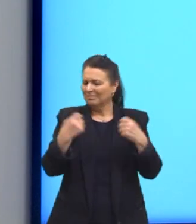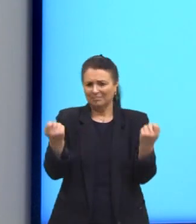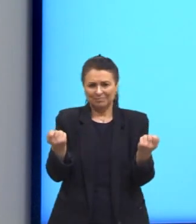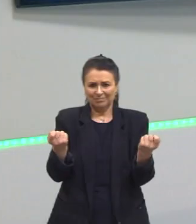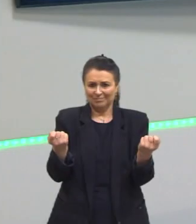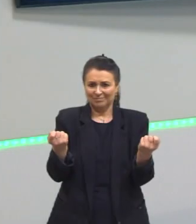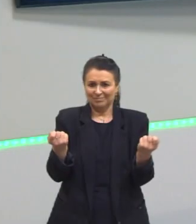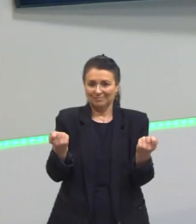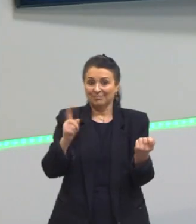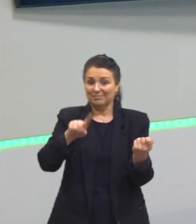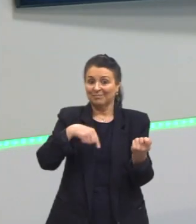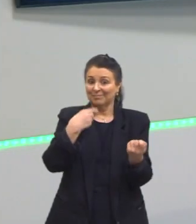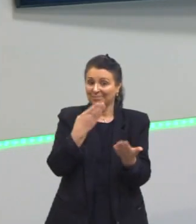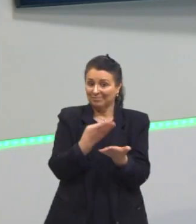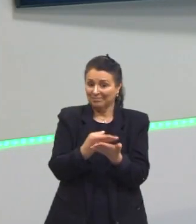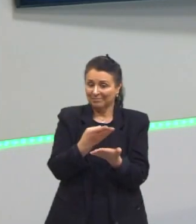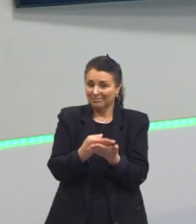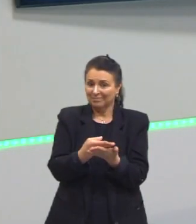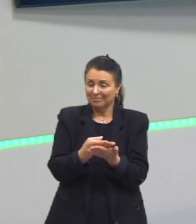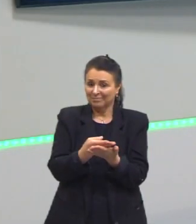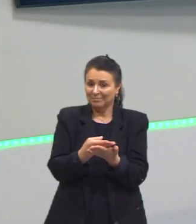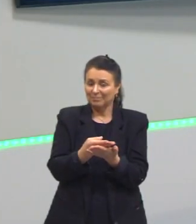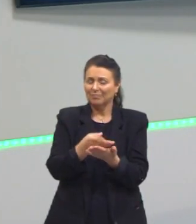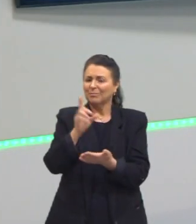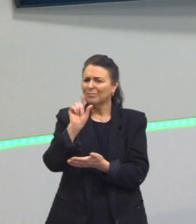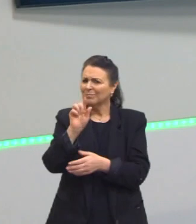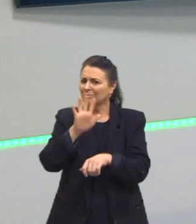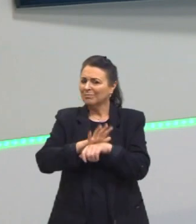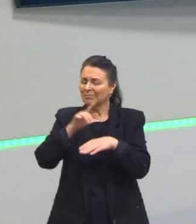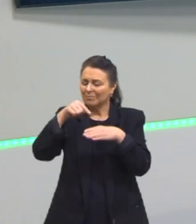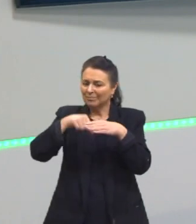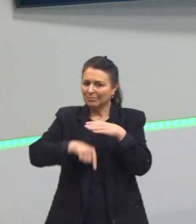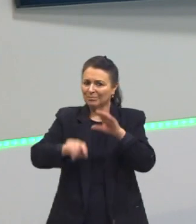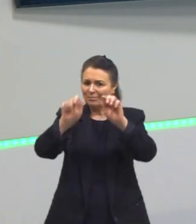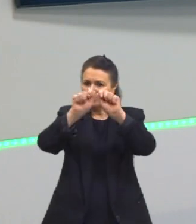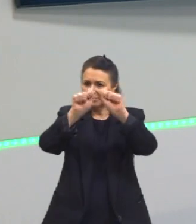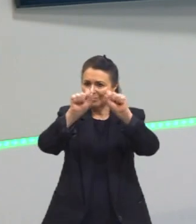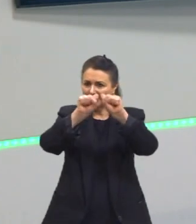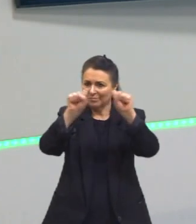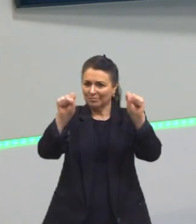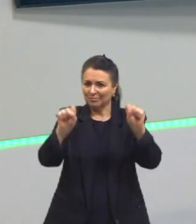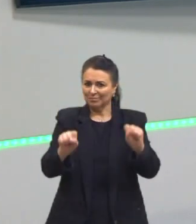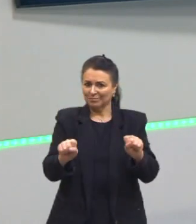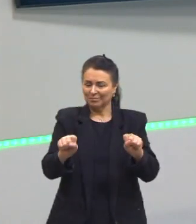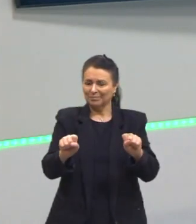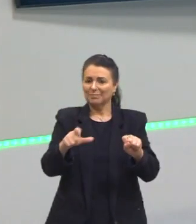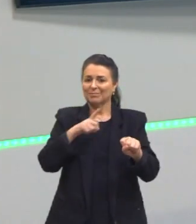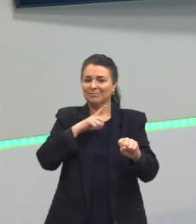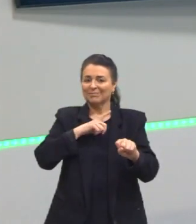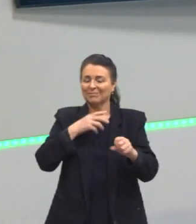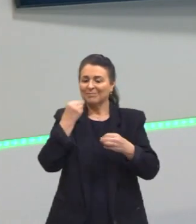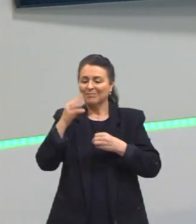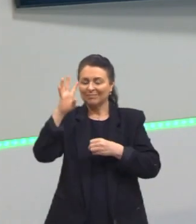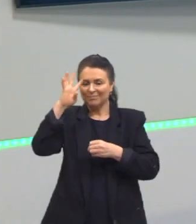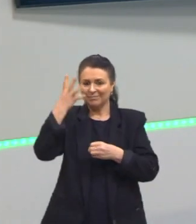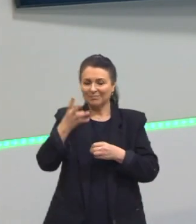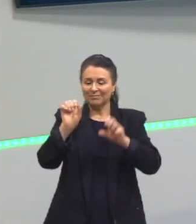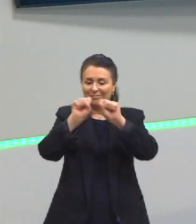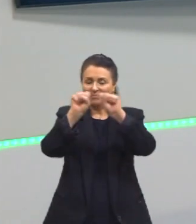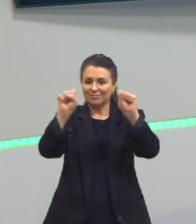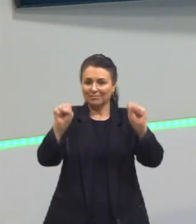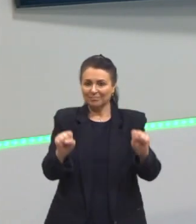Na próxima aula, gente, nós vamos estudar um pouquinho mais dos sistemas, mas aí nós vamos ver como resolver o